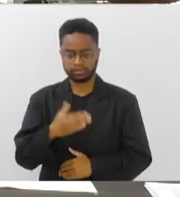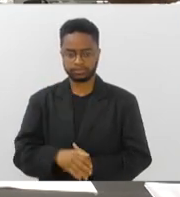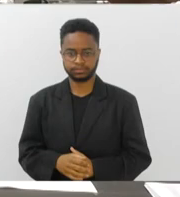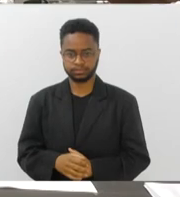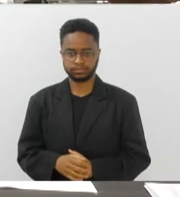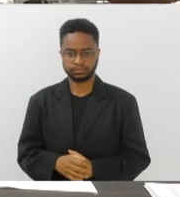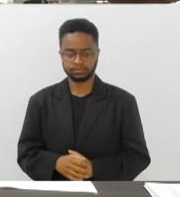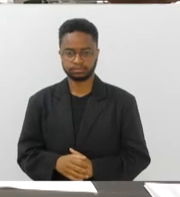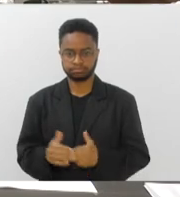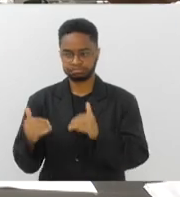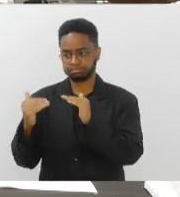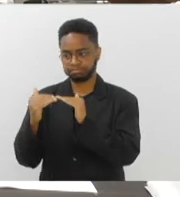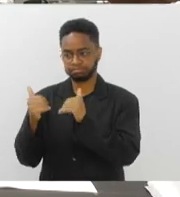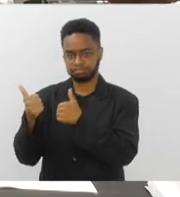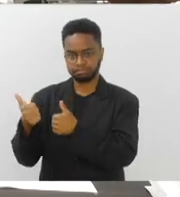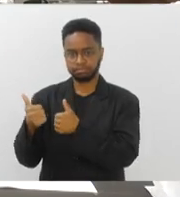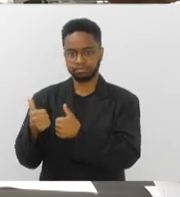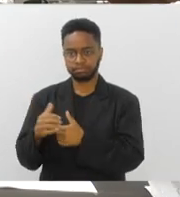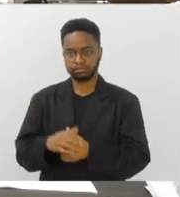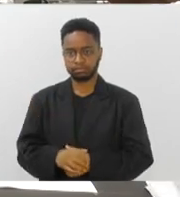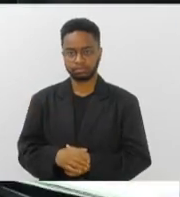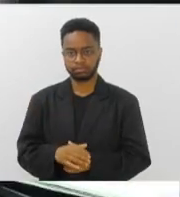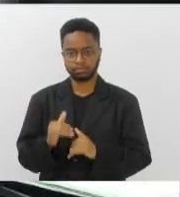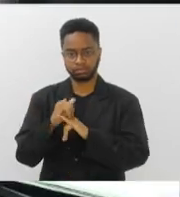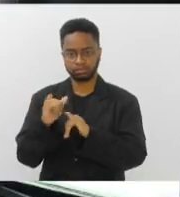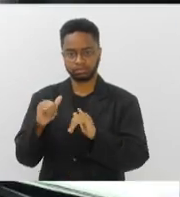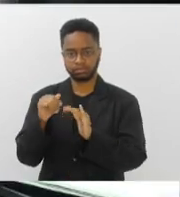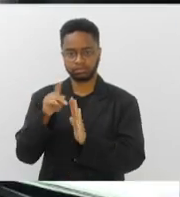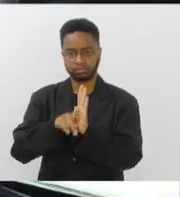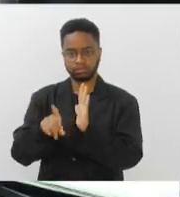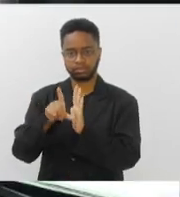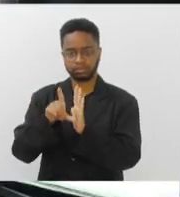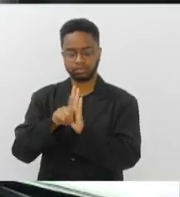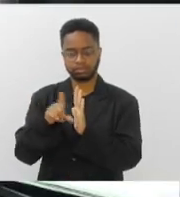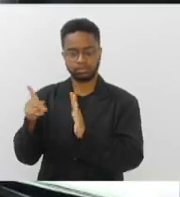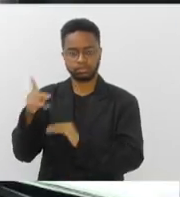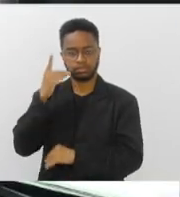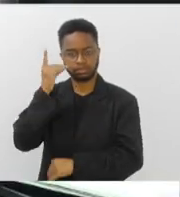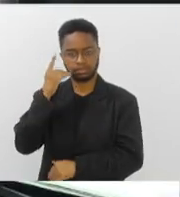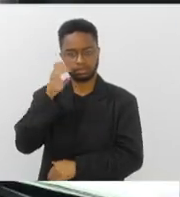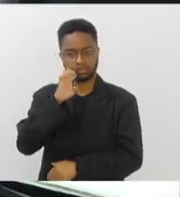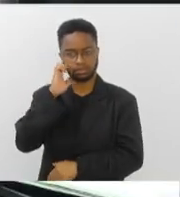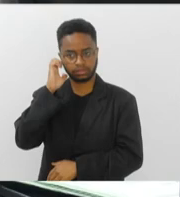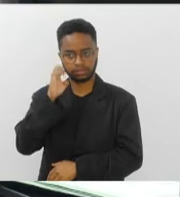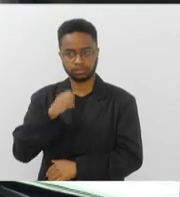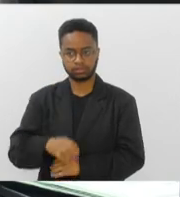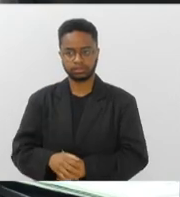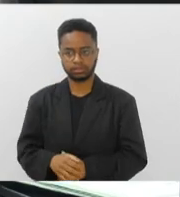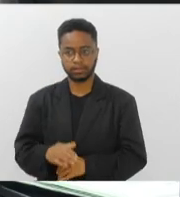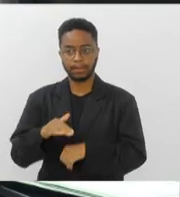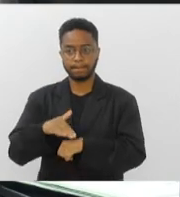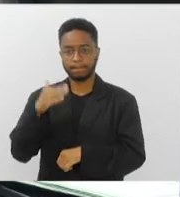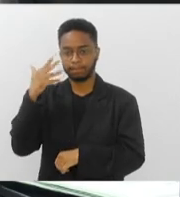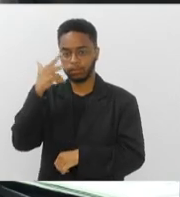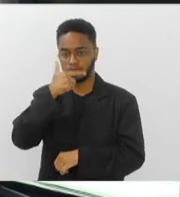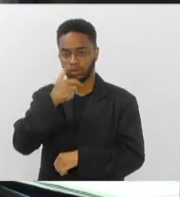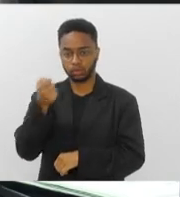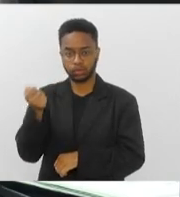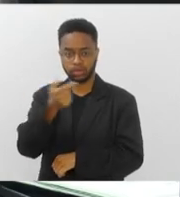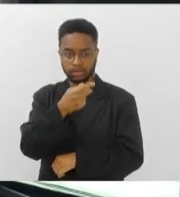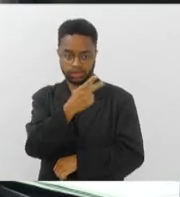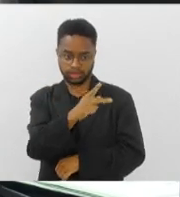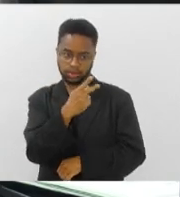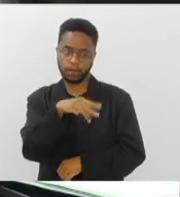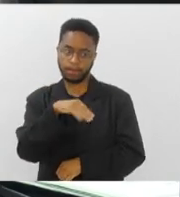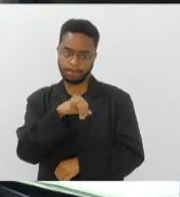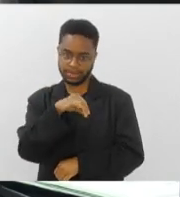Deferida à vista, vou cantar o projeto da deputada Erika, que é mais bonita que Vossa Excelência, deputado Mink. Tem